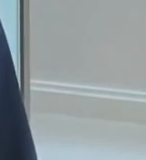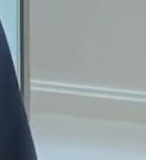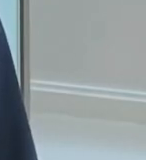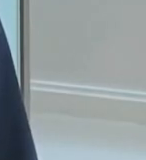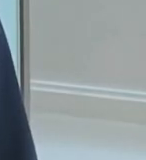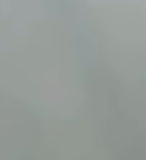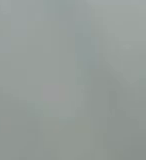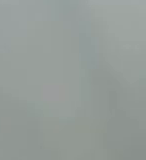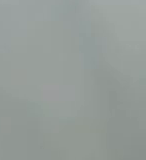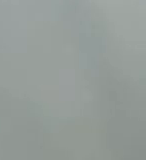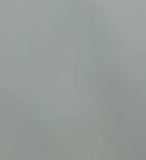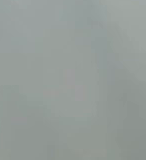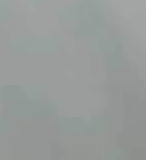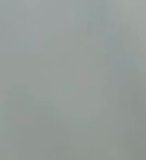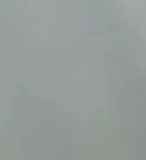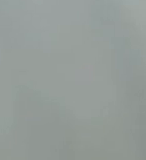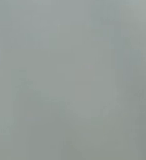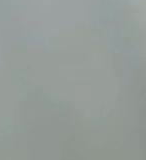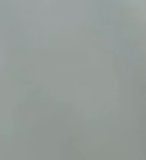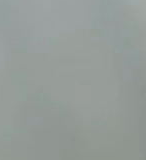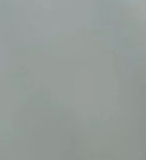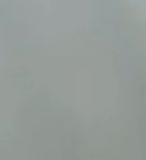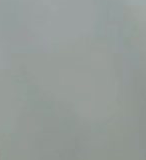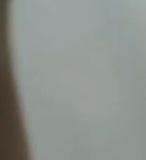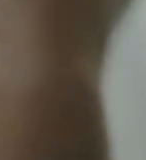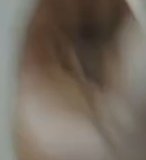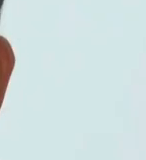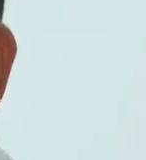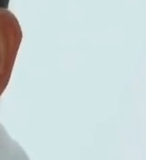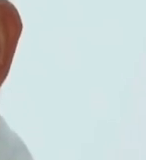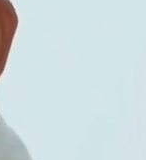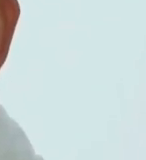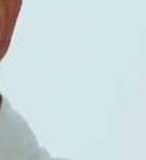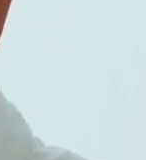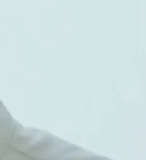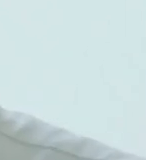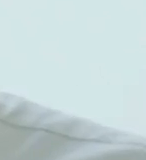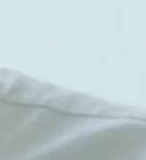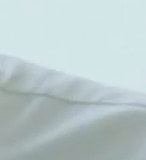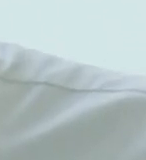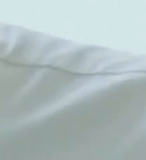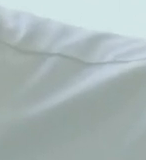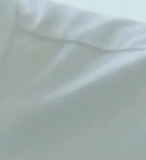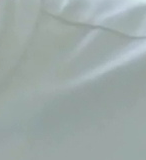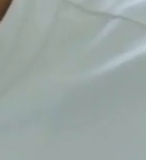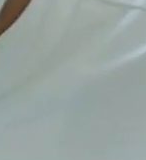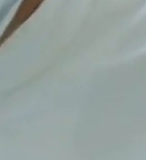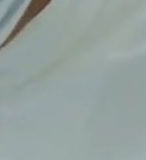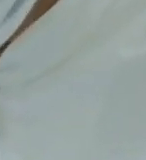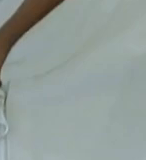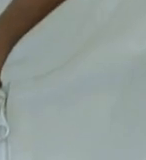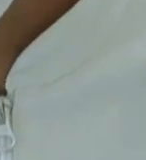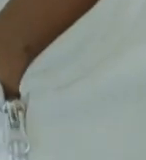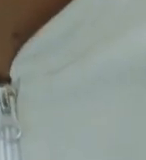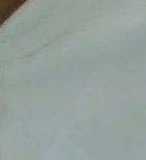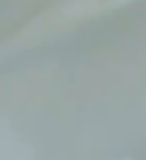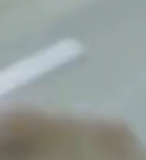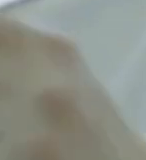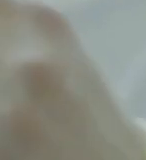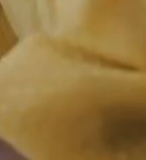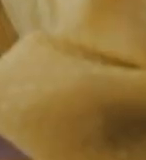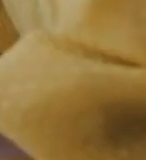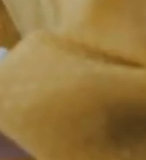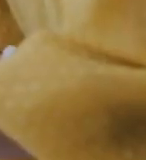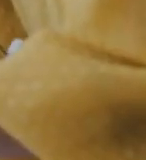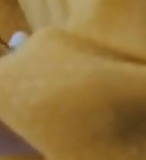de Santa Catarina. Com a missão de prezar pela qualidade e atendimento, a FEUESC trabalha em prol dos estabelecimentos de saúde e